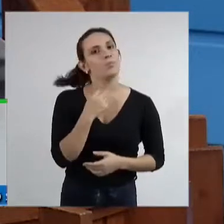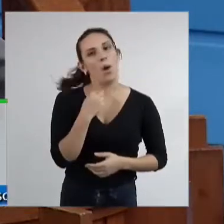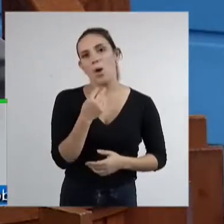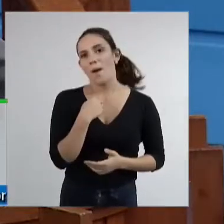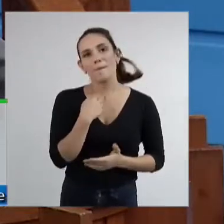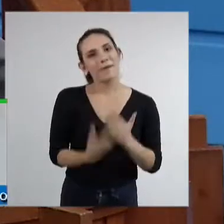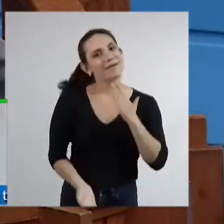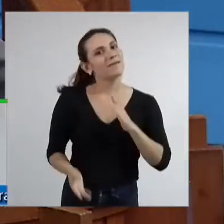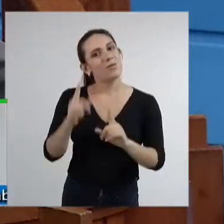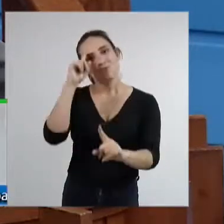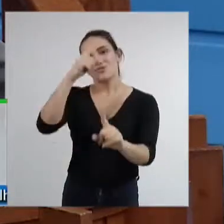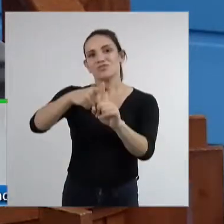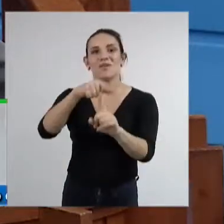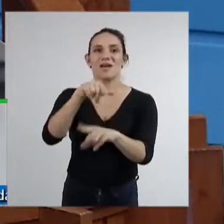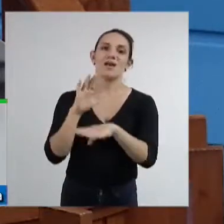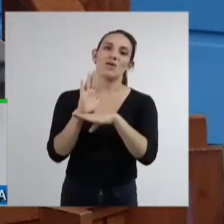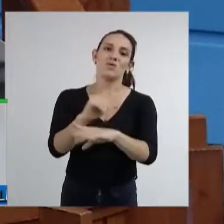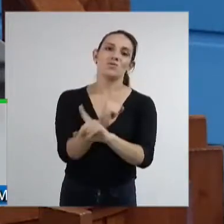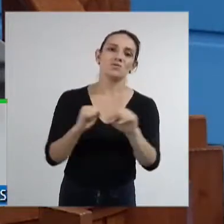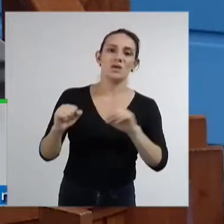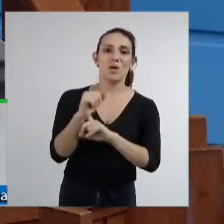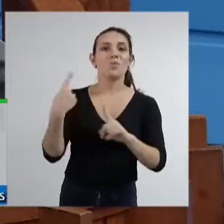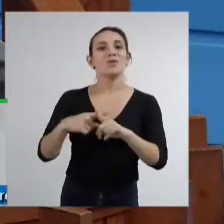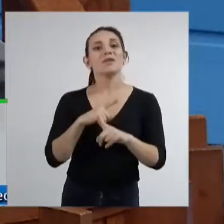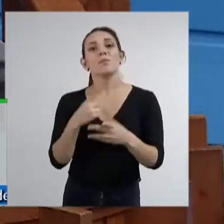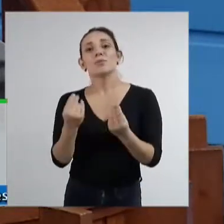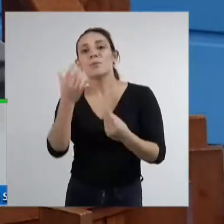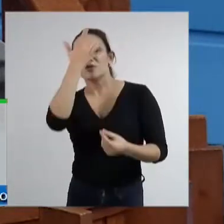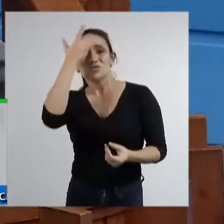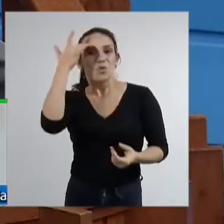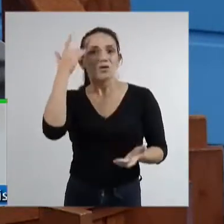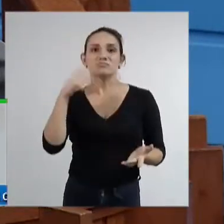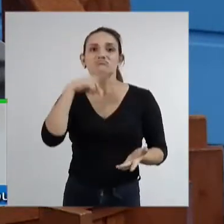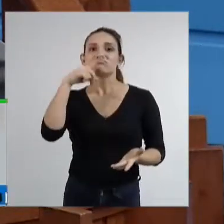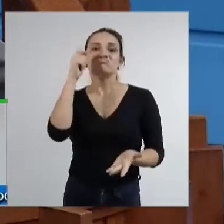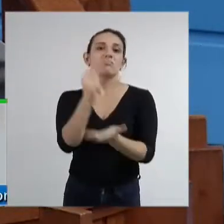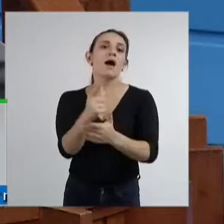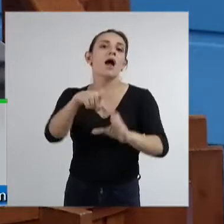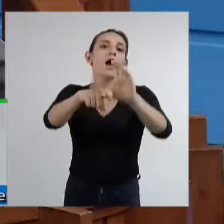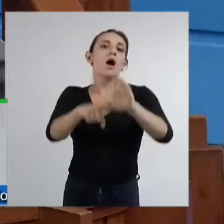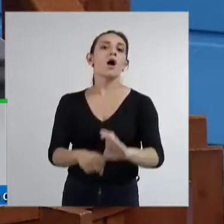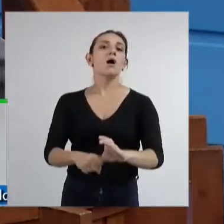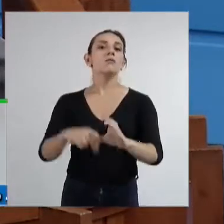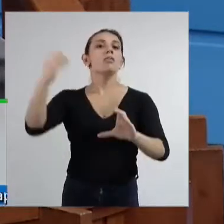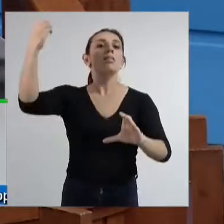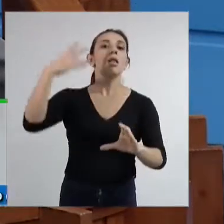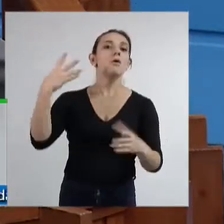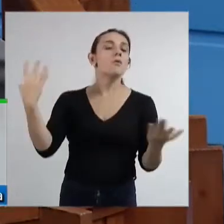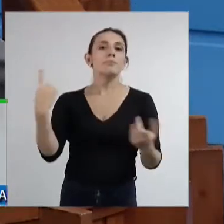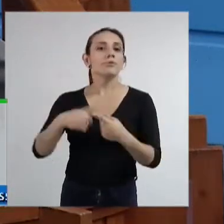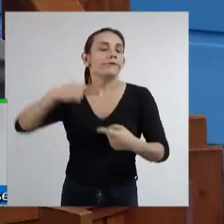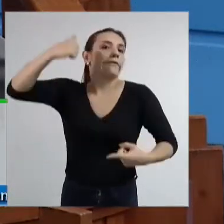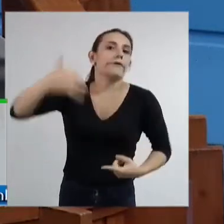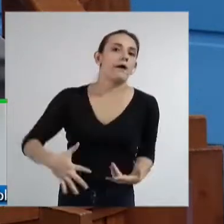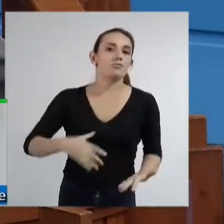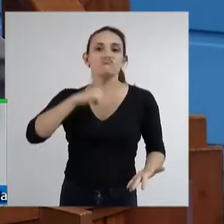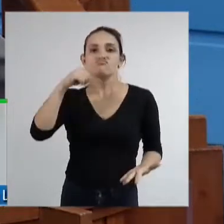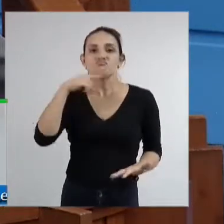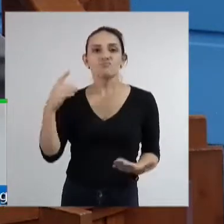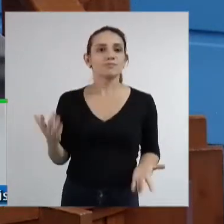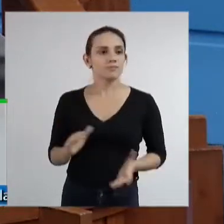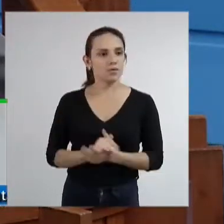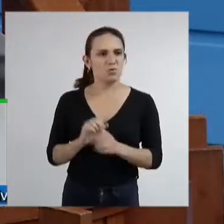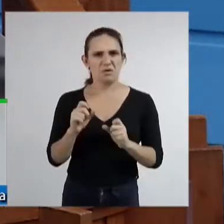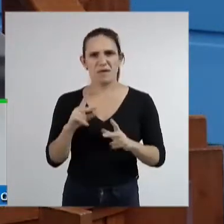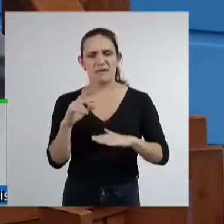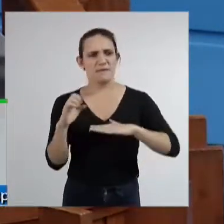de vista a questão social, porque tem muitas pessoas que não puderam pagar a conta de energia ou não estão podendo. Agora vem a